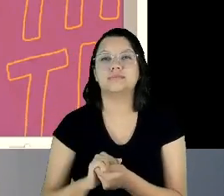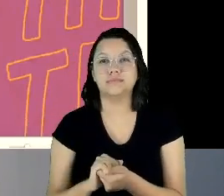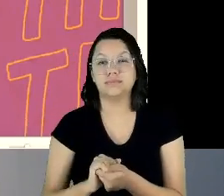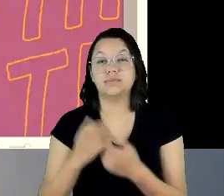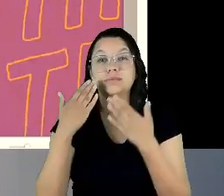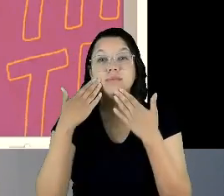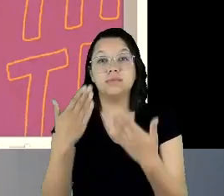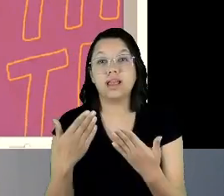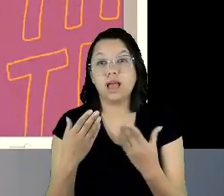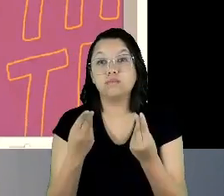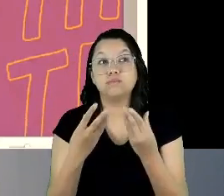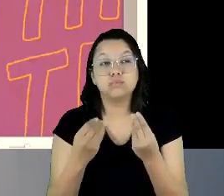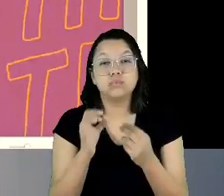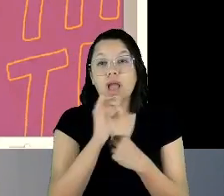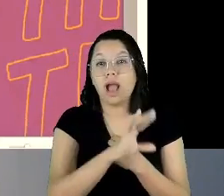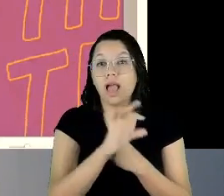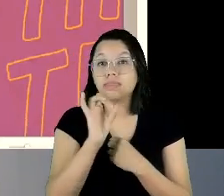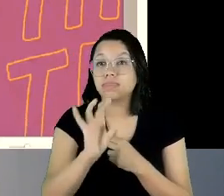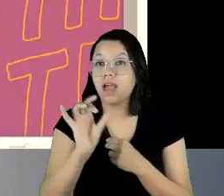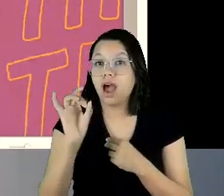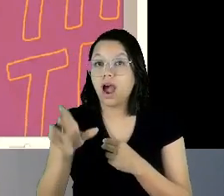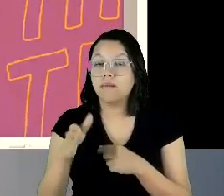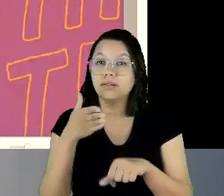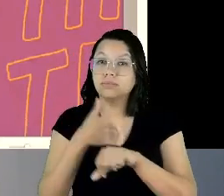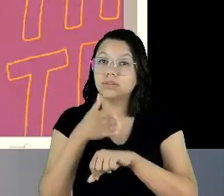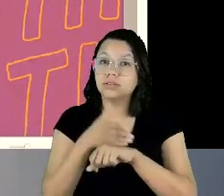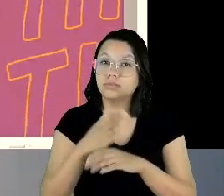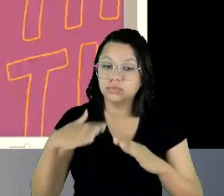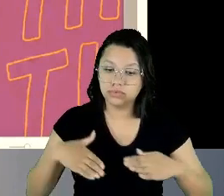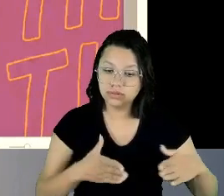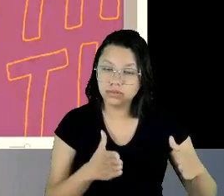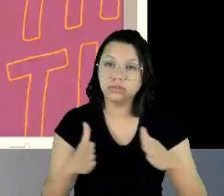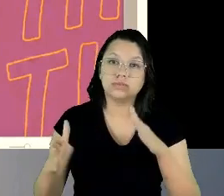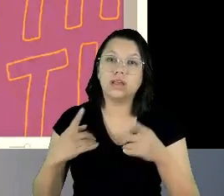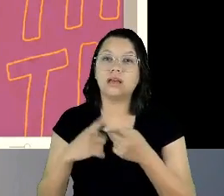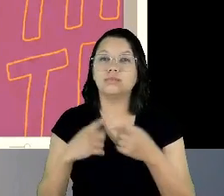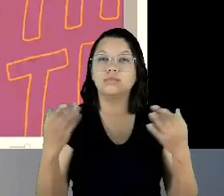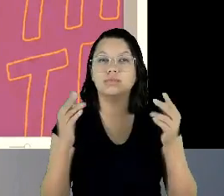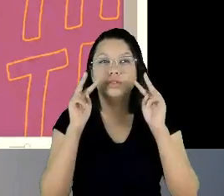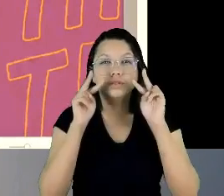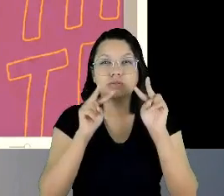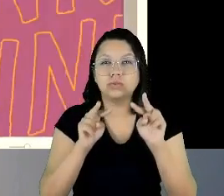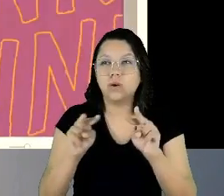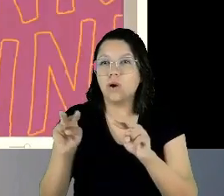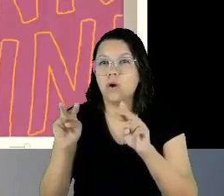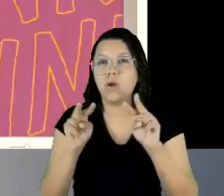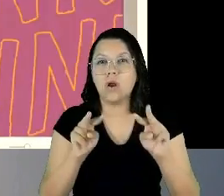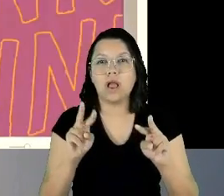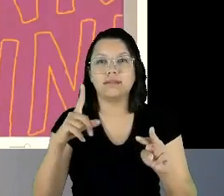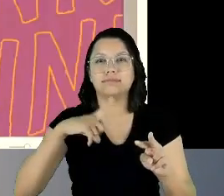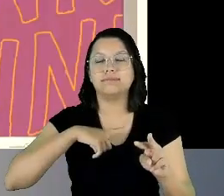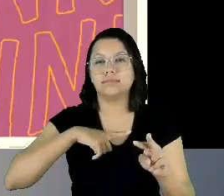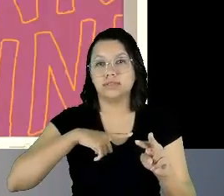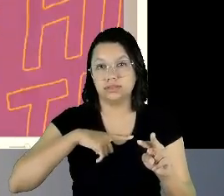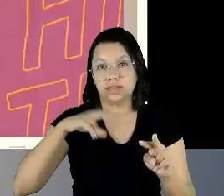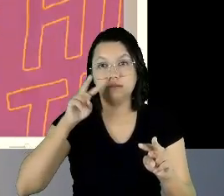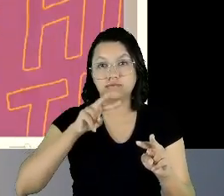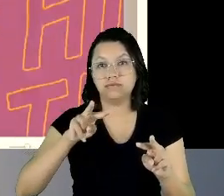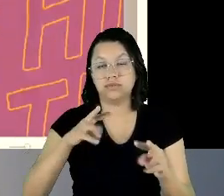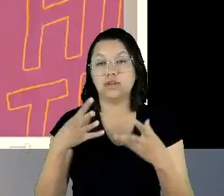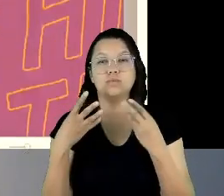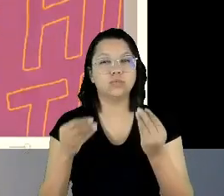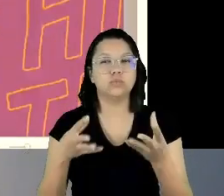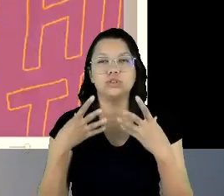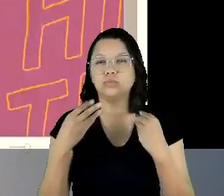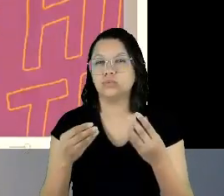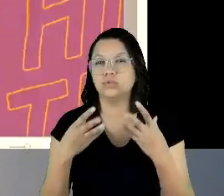a cada uma que participou dessa jornada, porque esse olhar tem a visão de